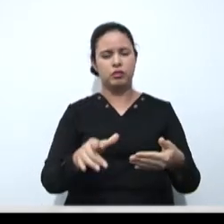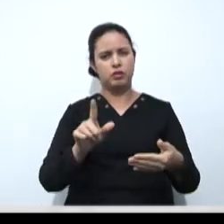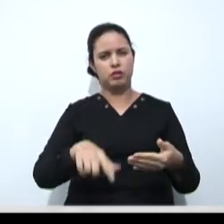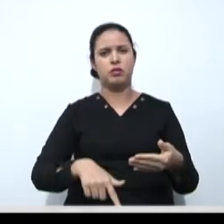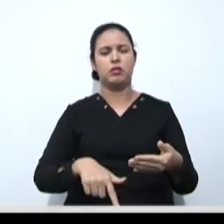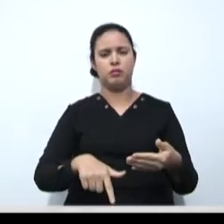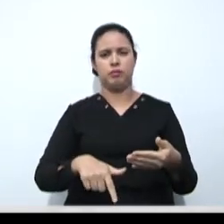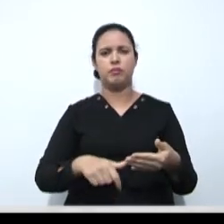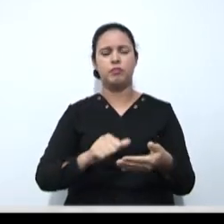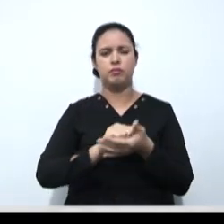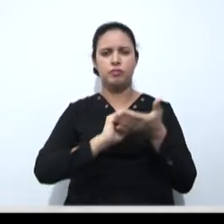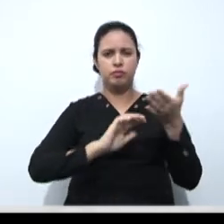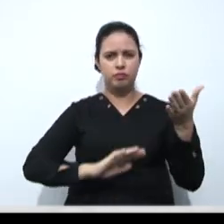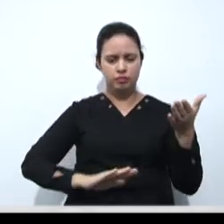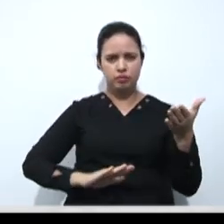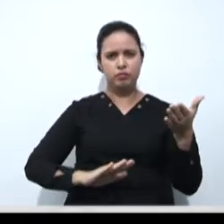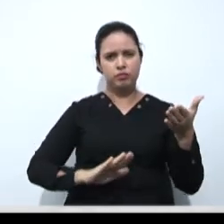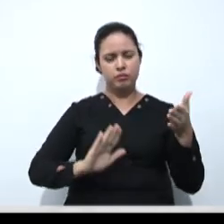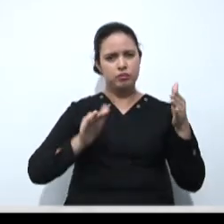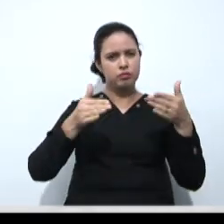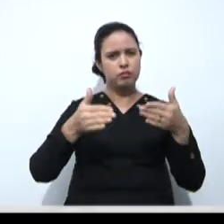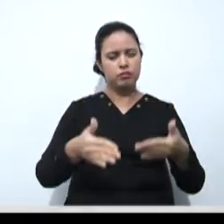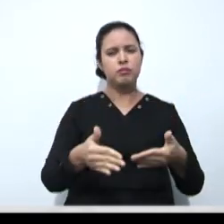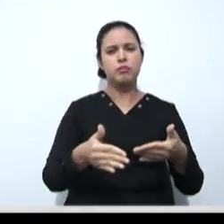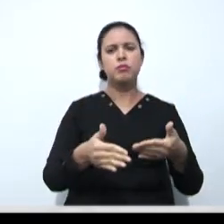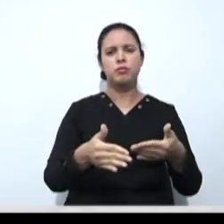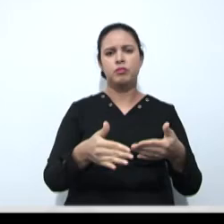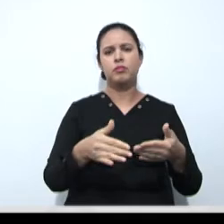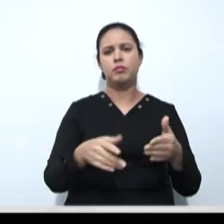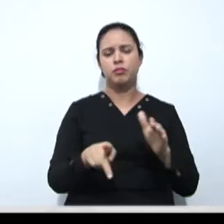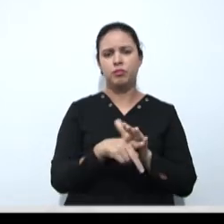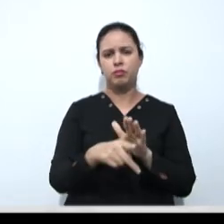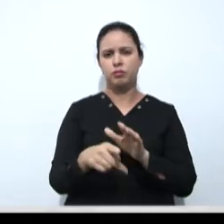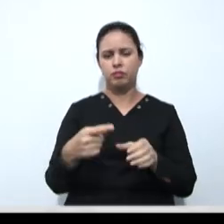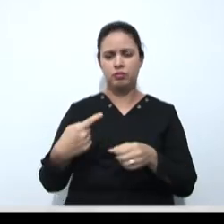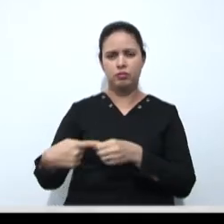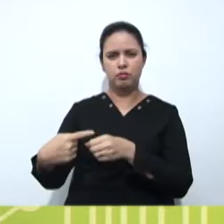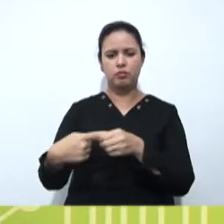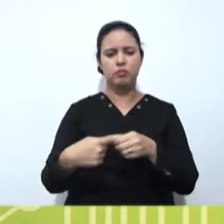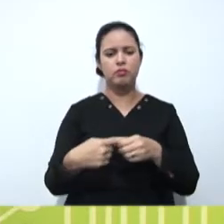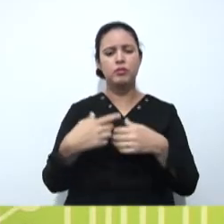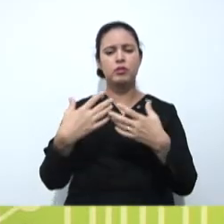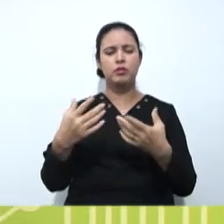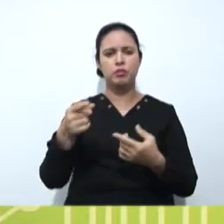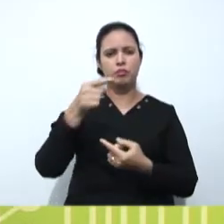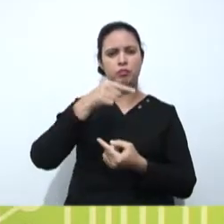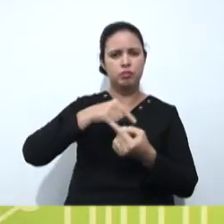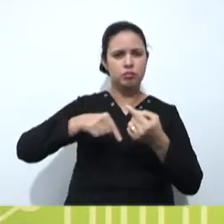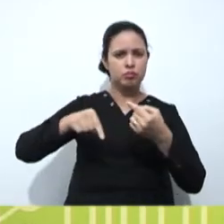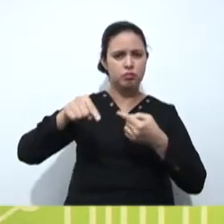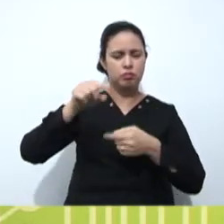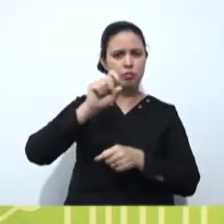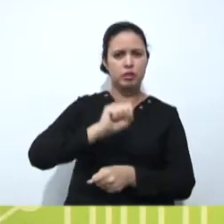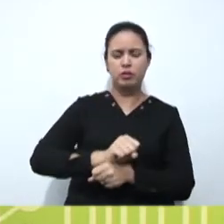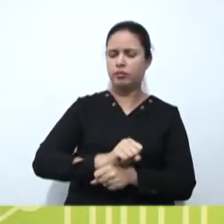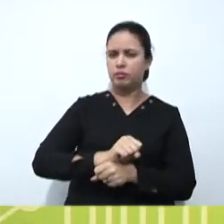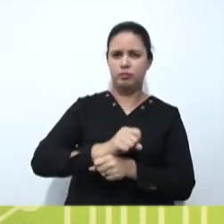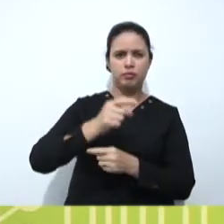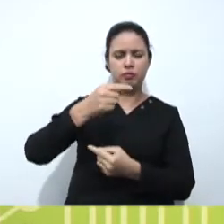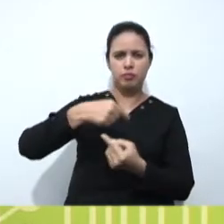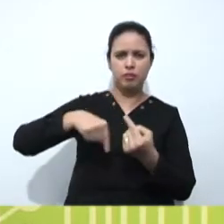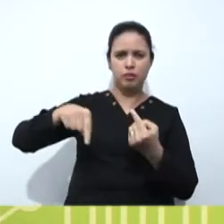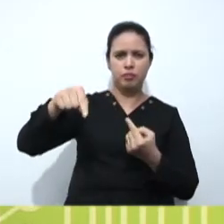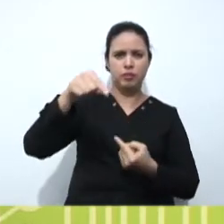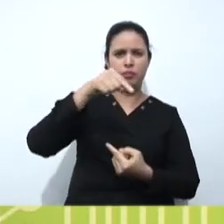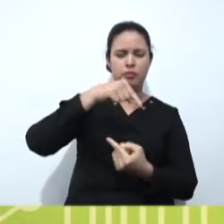mesma atividade ou vocação produtiva daquela região. Veja que é um ciclo que ele não se acaba, na verdade ele